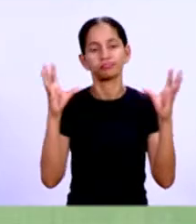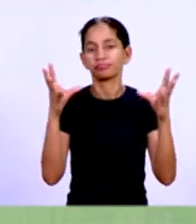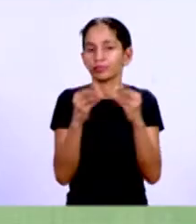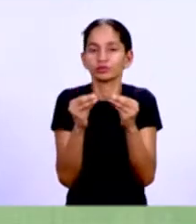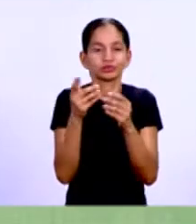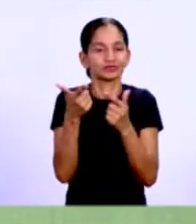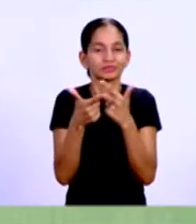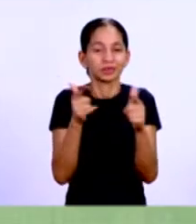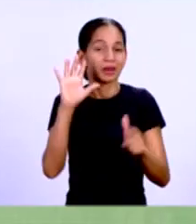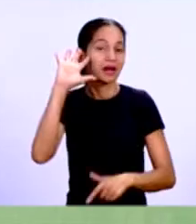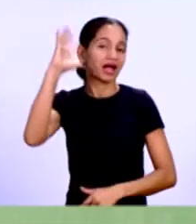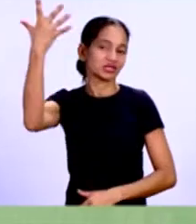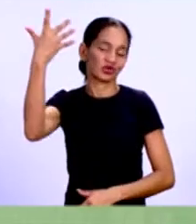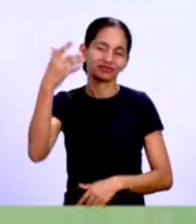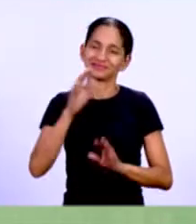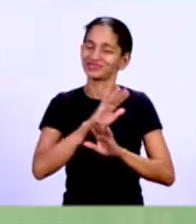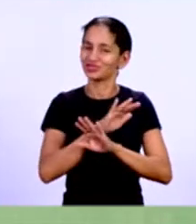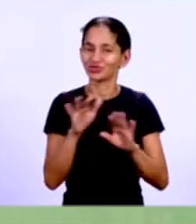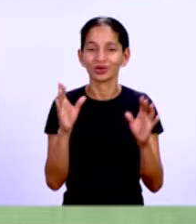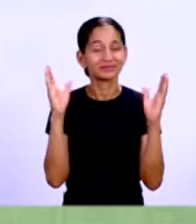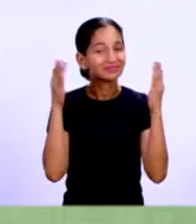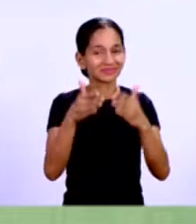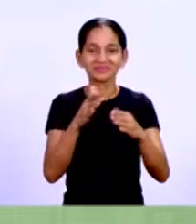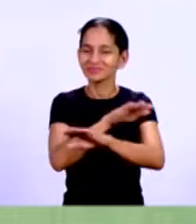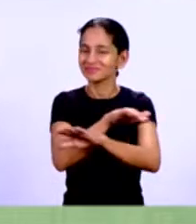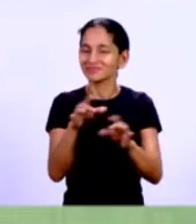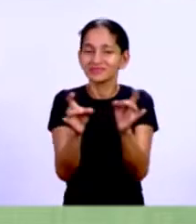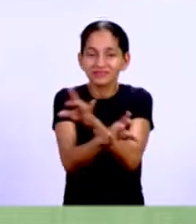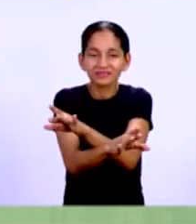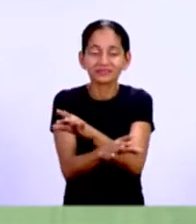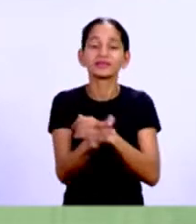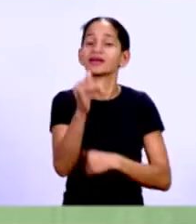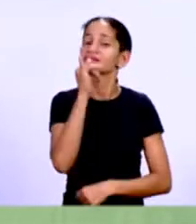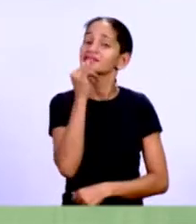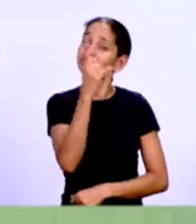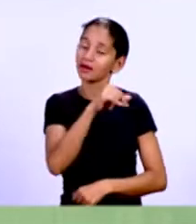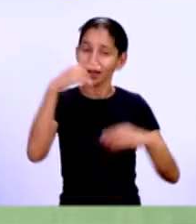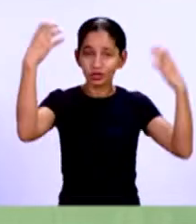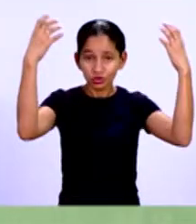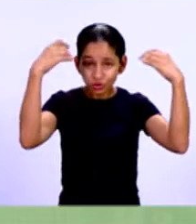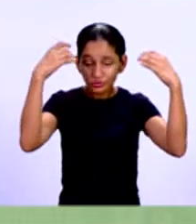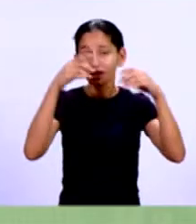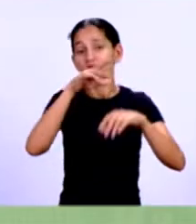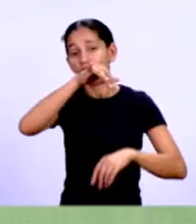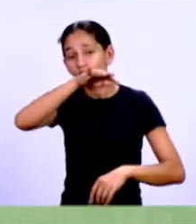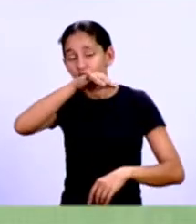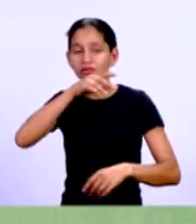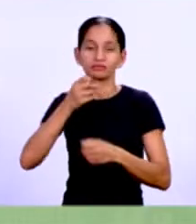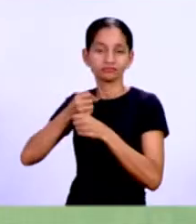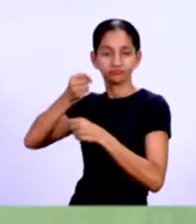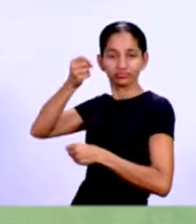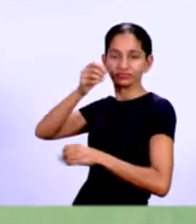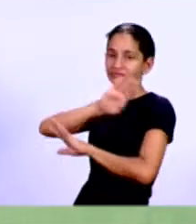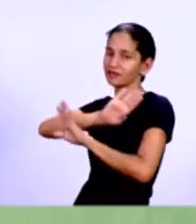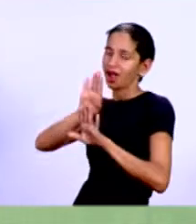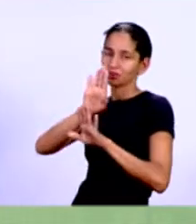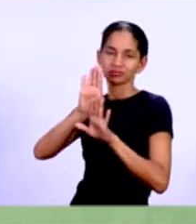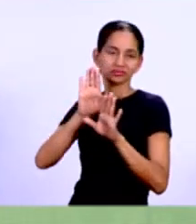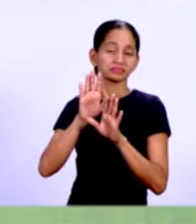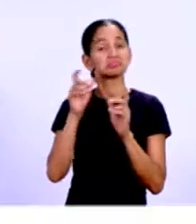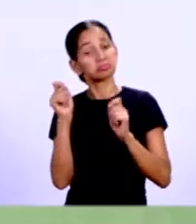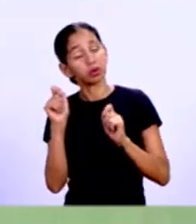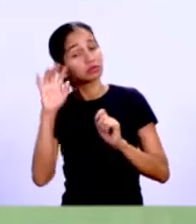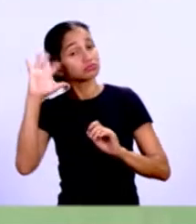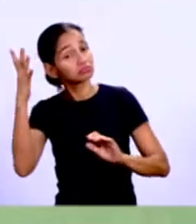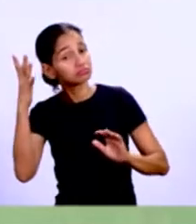essa estratégia para lidar com a situação desfavorável. E a situação desfavorável, no nosso exemplo, é a chuva. Caso ela ocorra, pode acontecer, pode não acontecer.